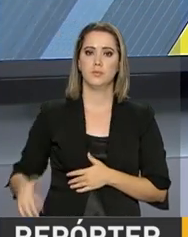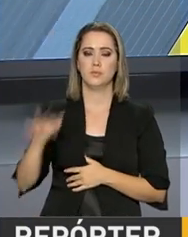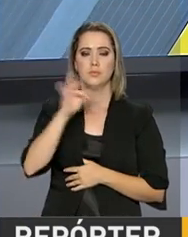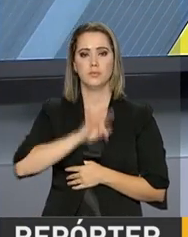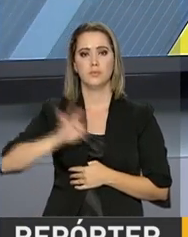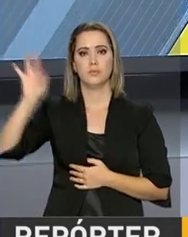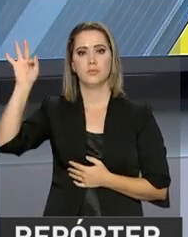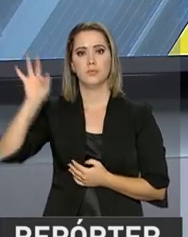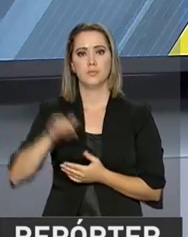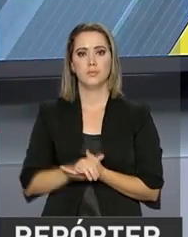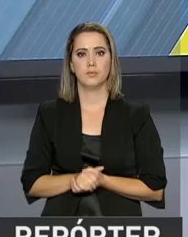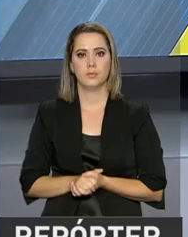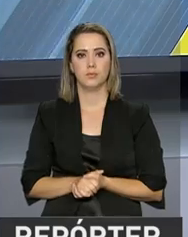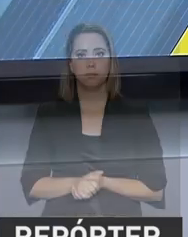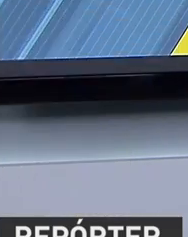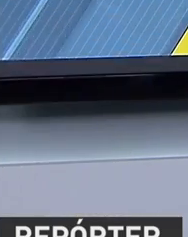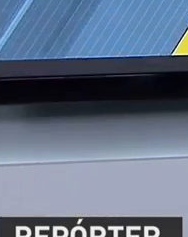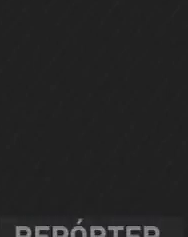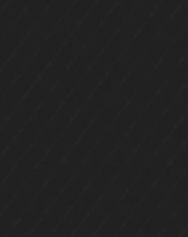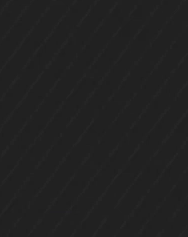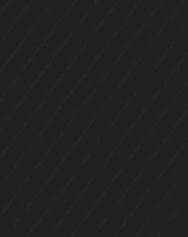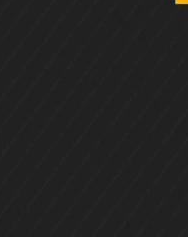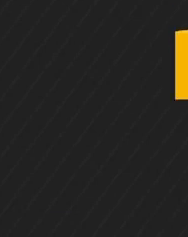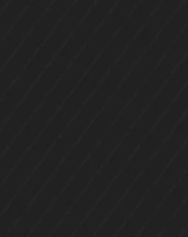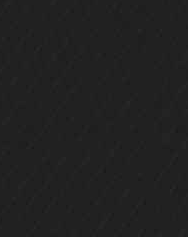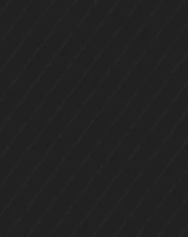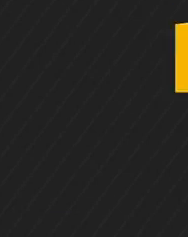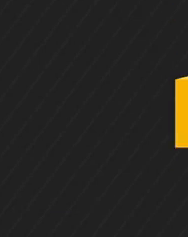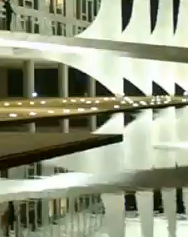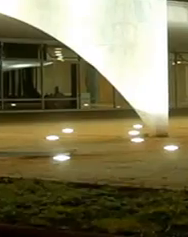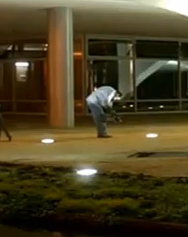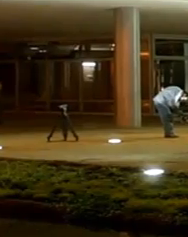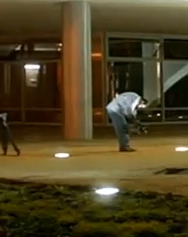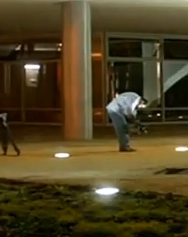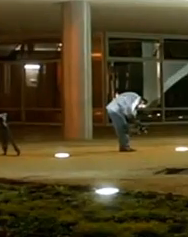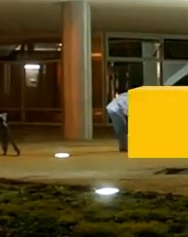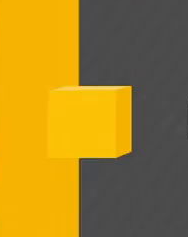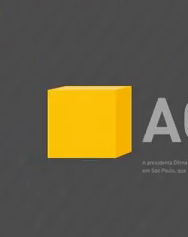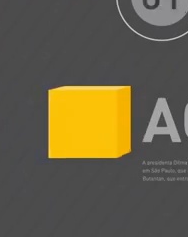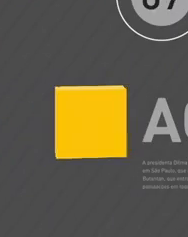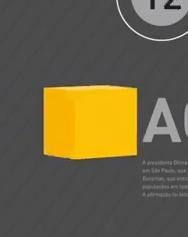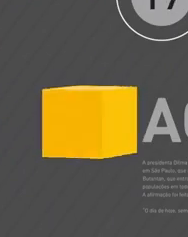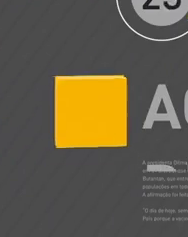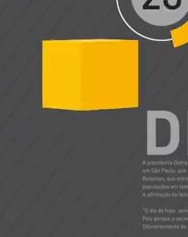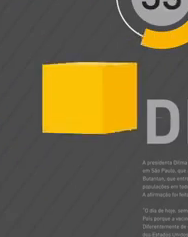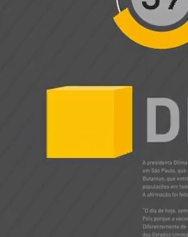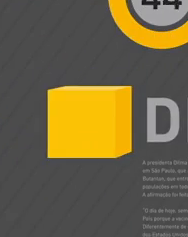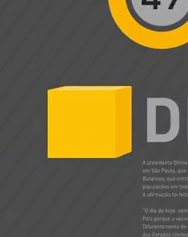a TV do Governo Federal.